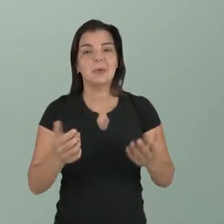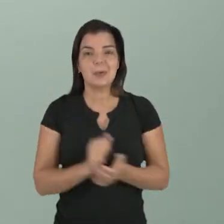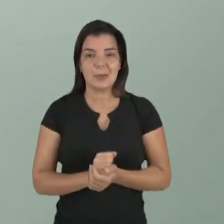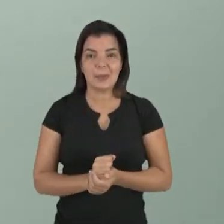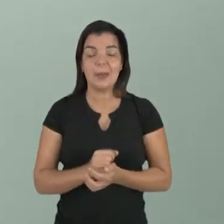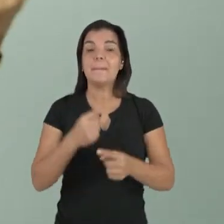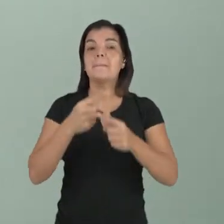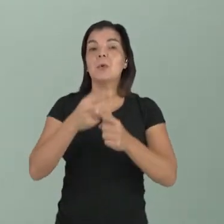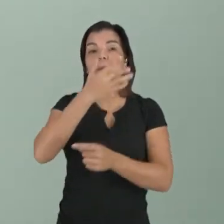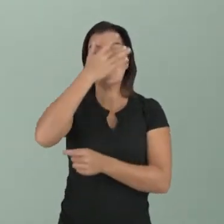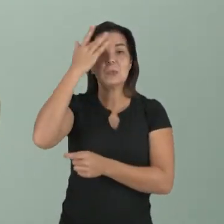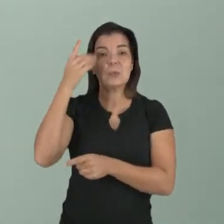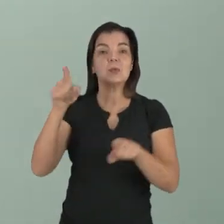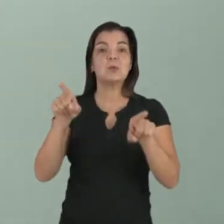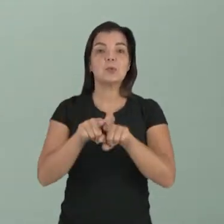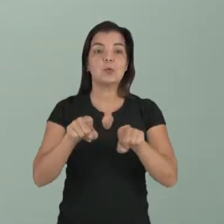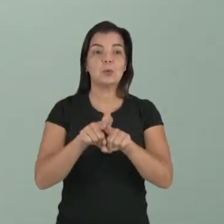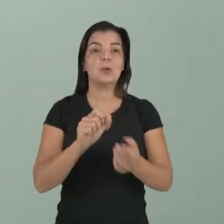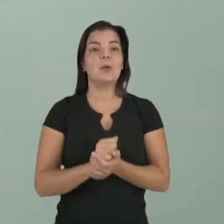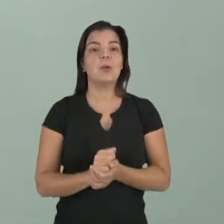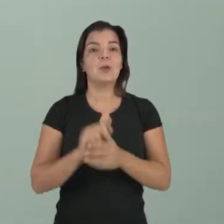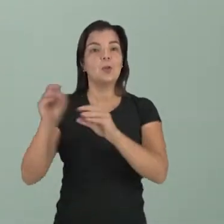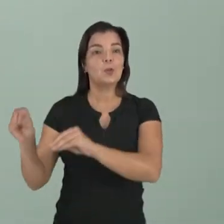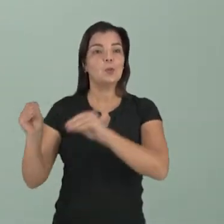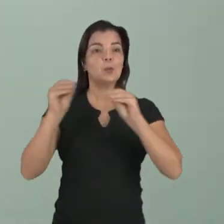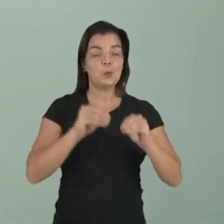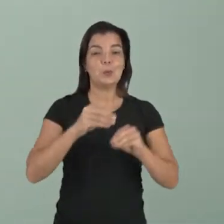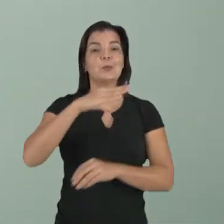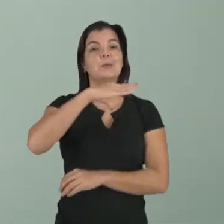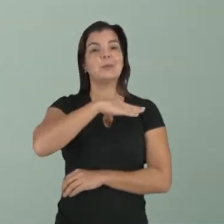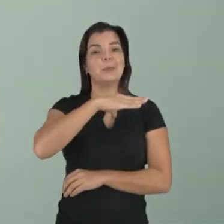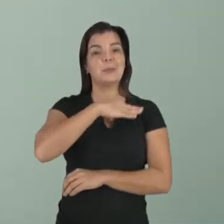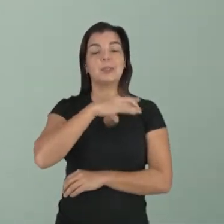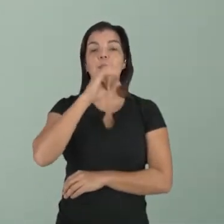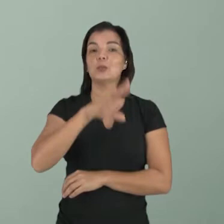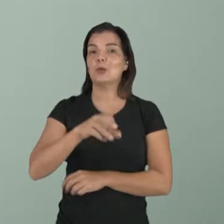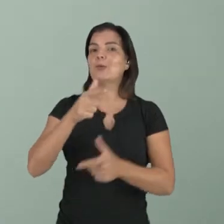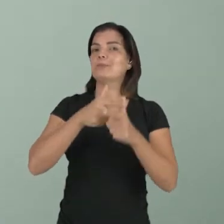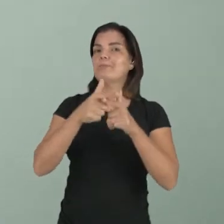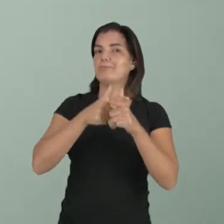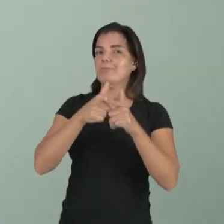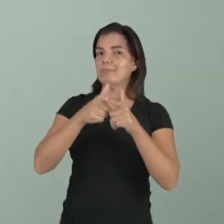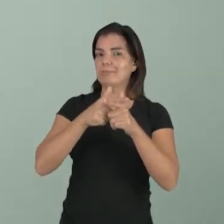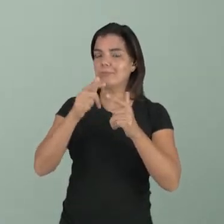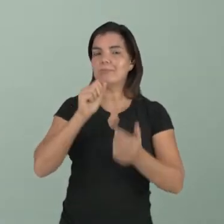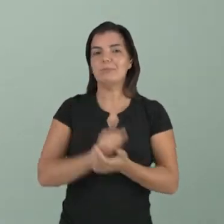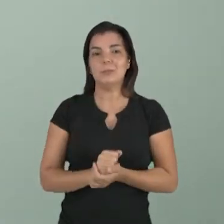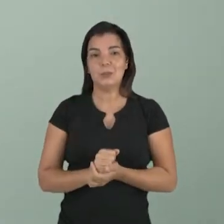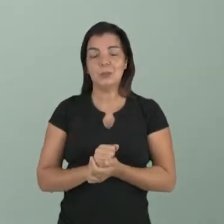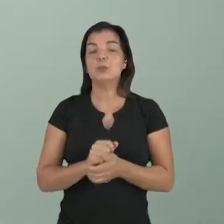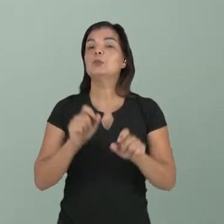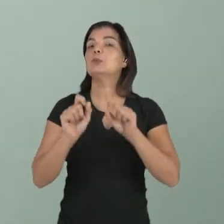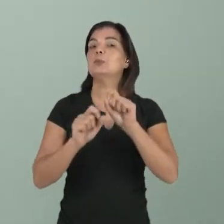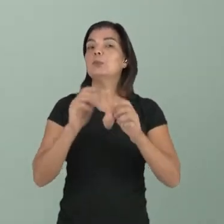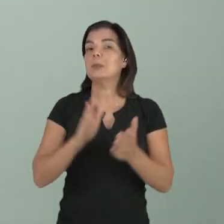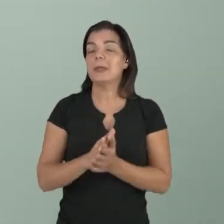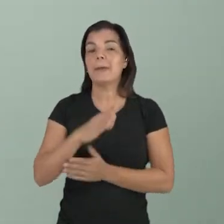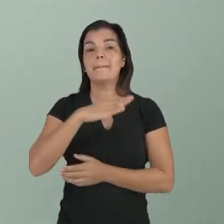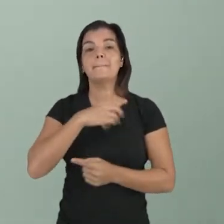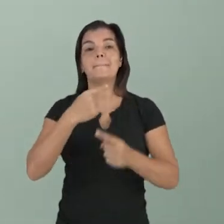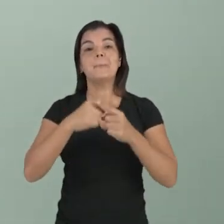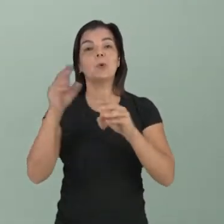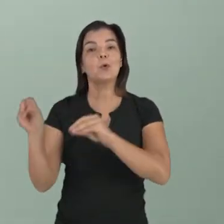rural? Por que que as pessoas saíram do campo para a cidade? Aí eu venho lembrar das consequências do êxodo rural na cidade, por que que eles